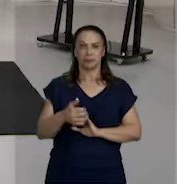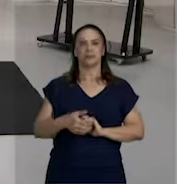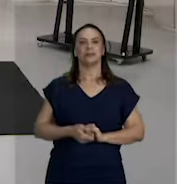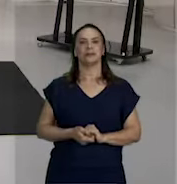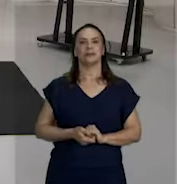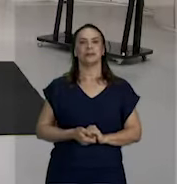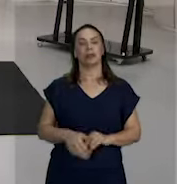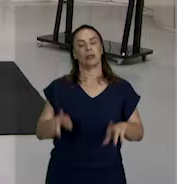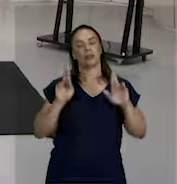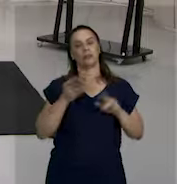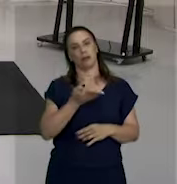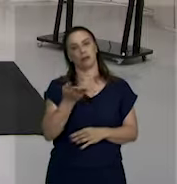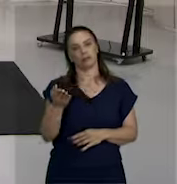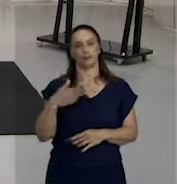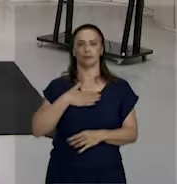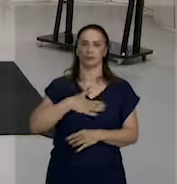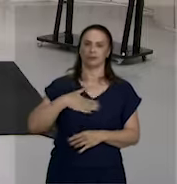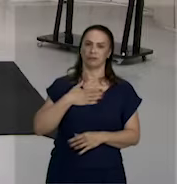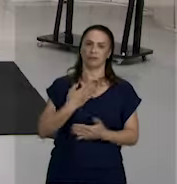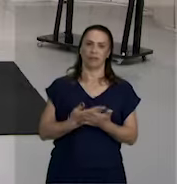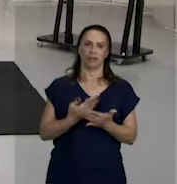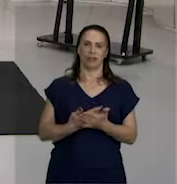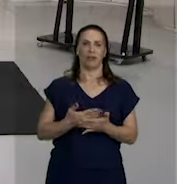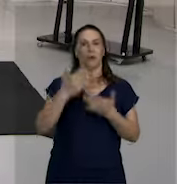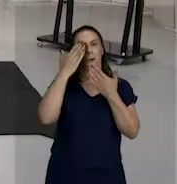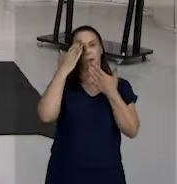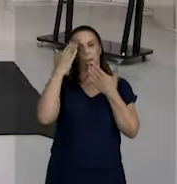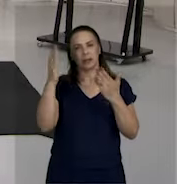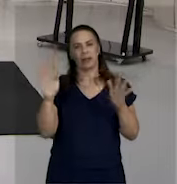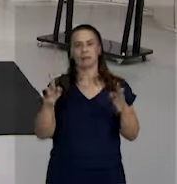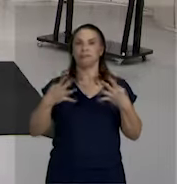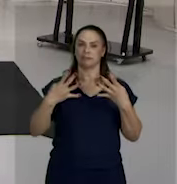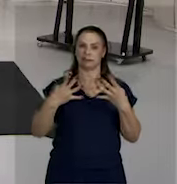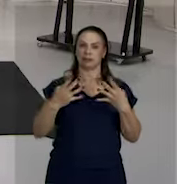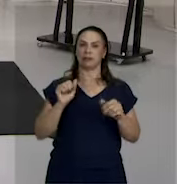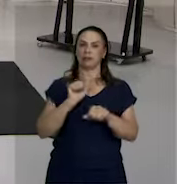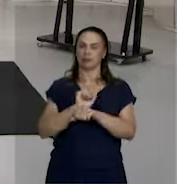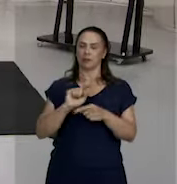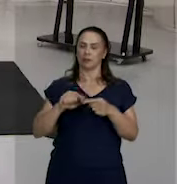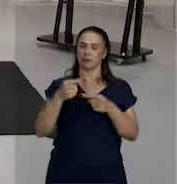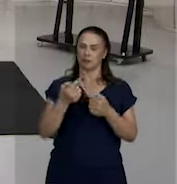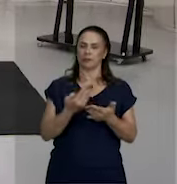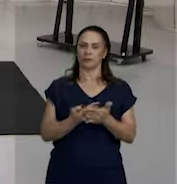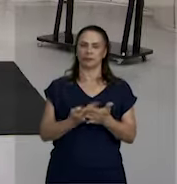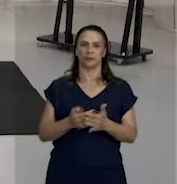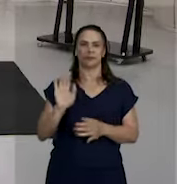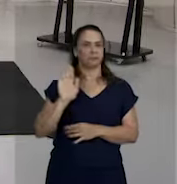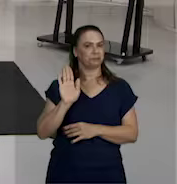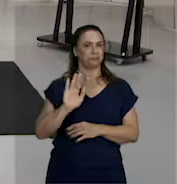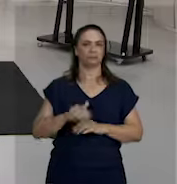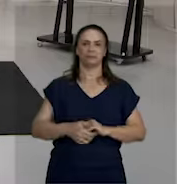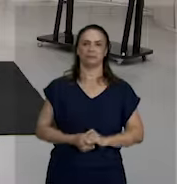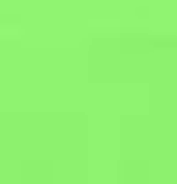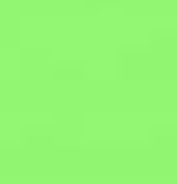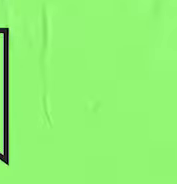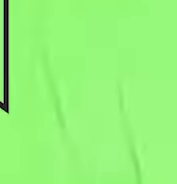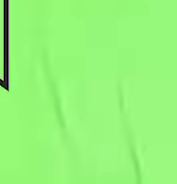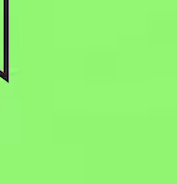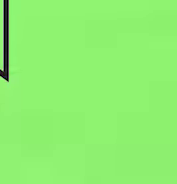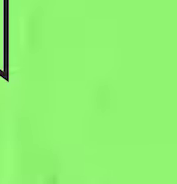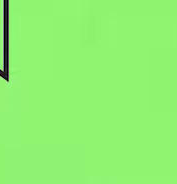tenham gostado da nossa aula. Muito obrigado pela sua companhia e eu aguardo vocês na nossa próxima. Até lá. Tchau, tchau.